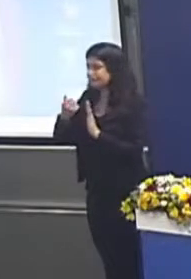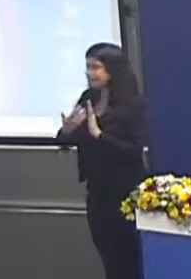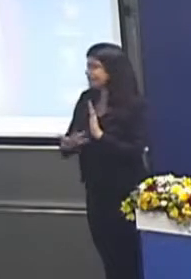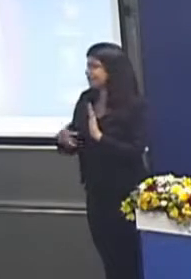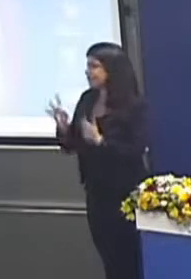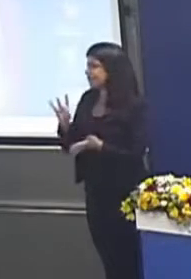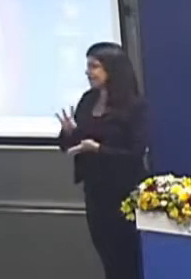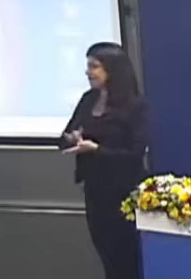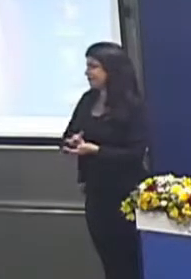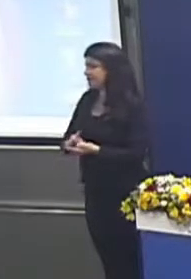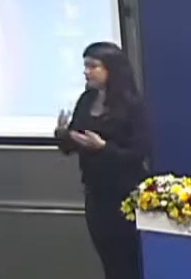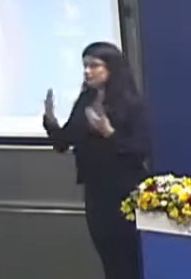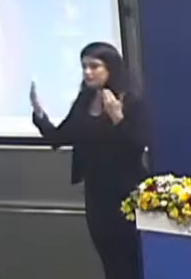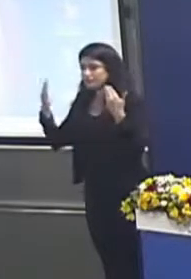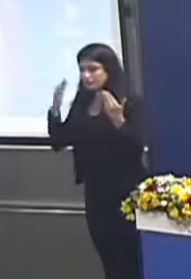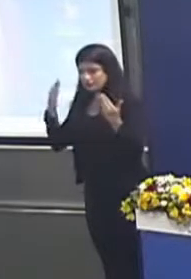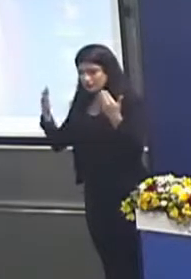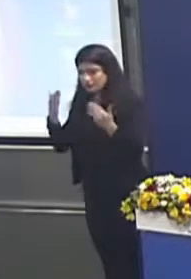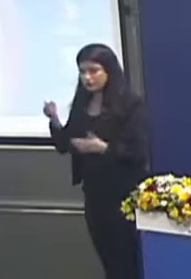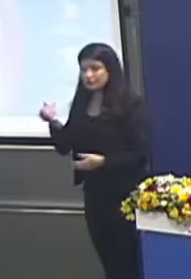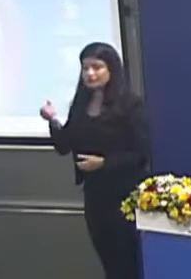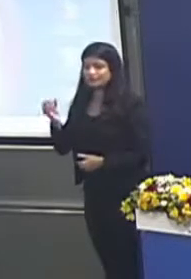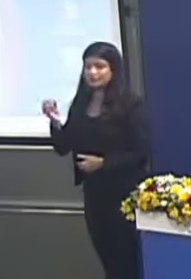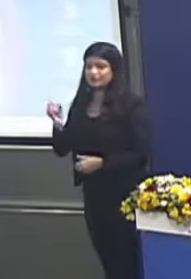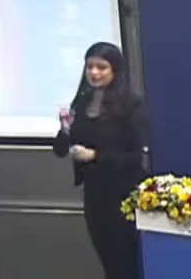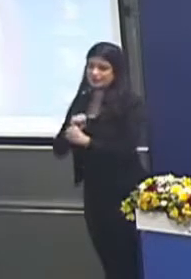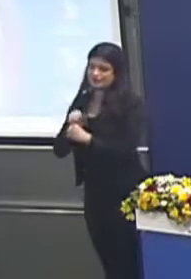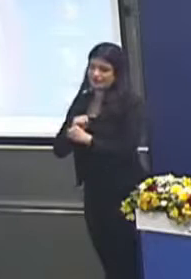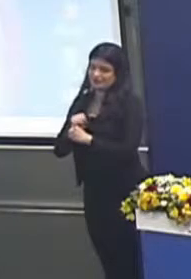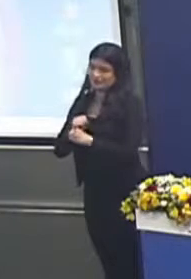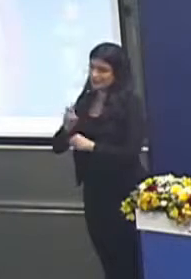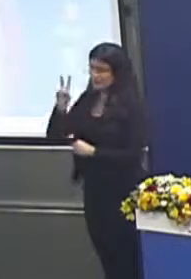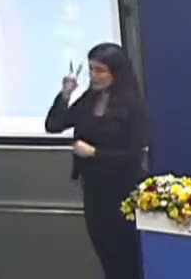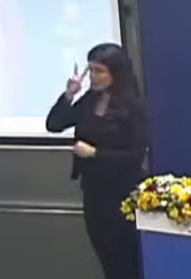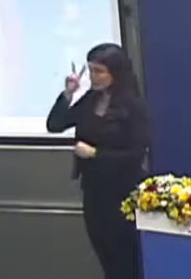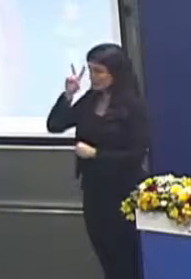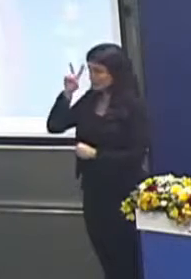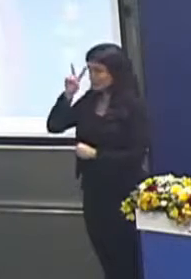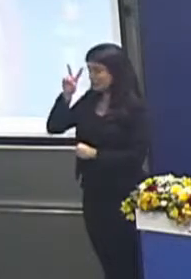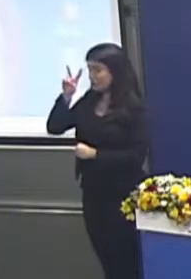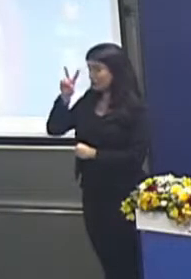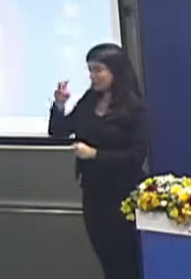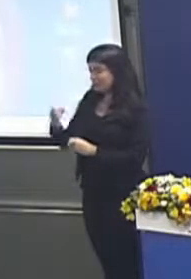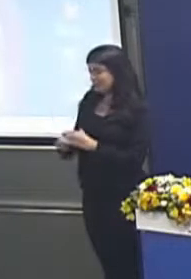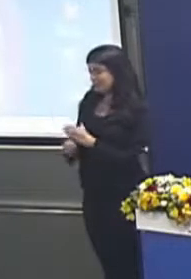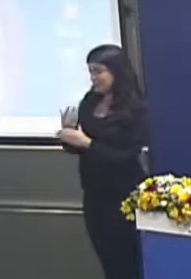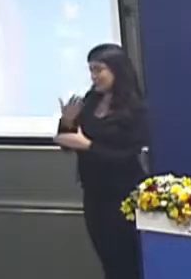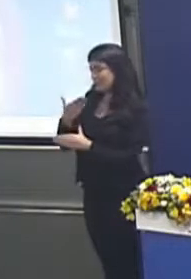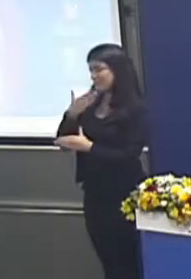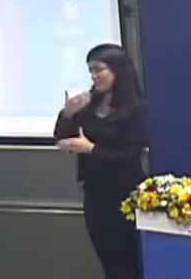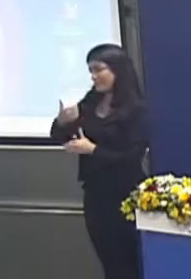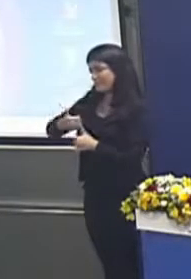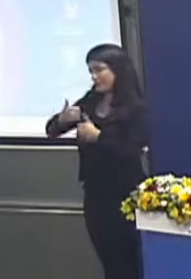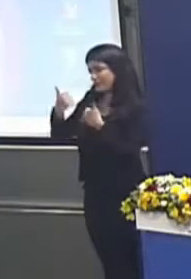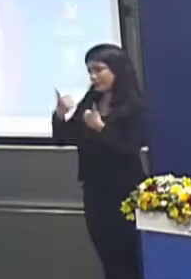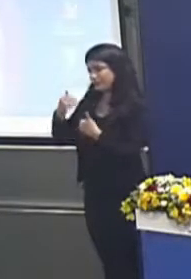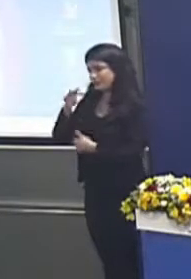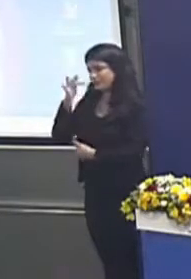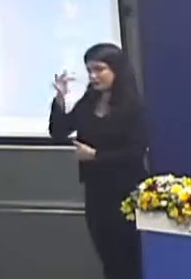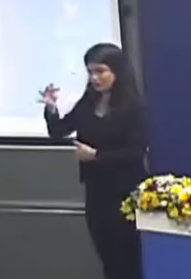exatamente isso. Psicologia, 60 anos, uma história para construir um futuro. E